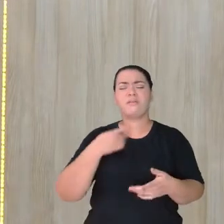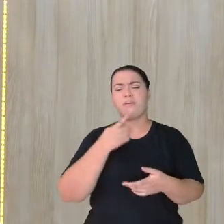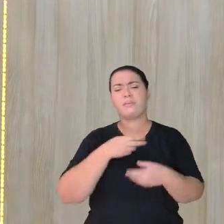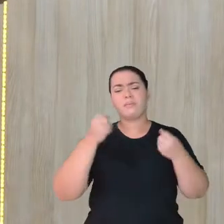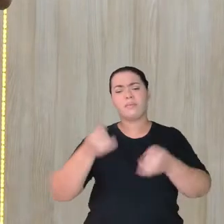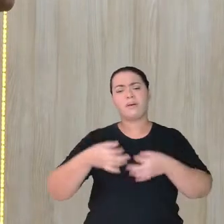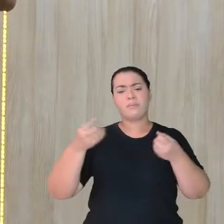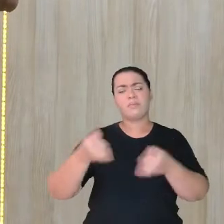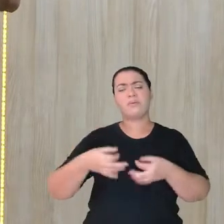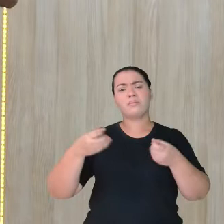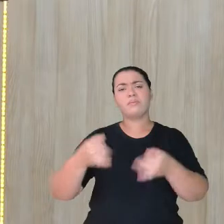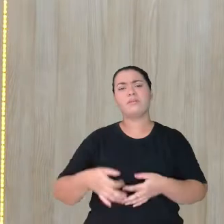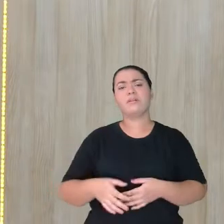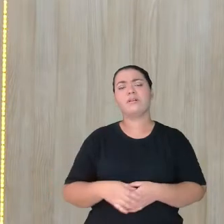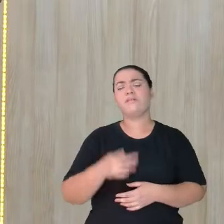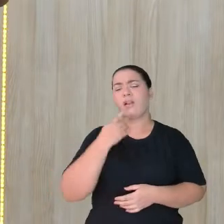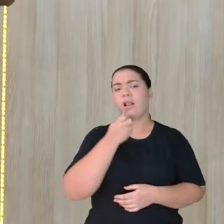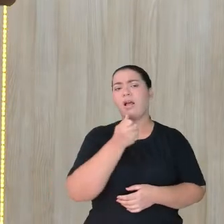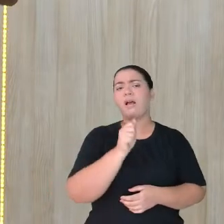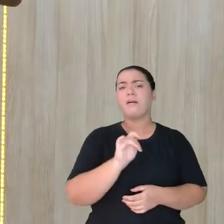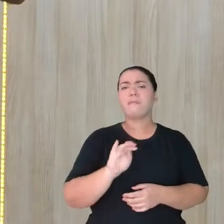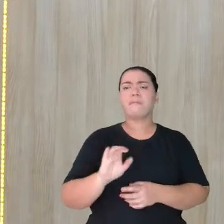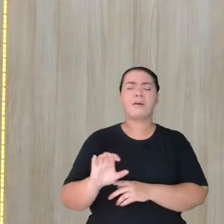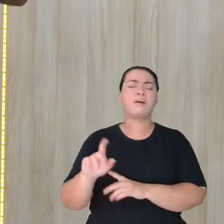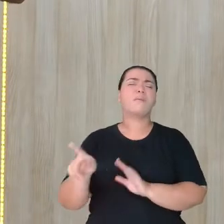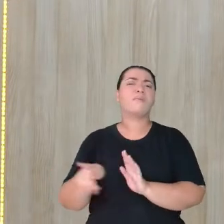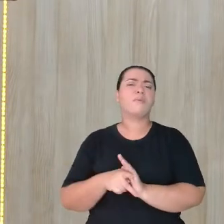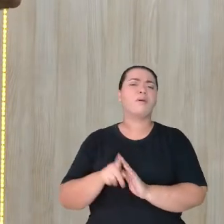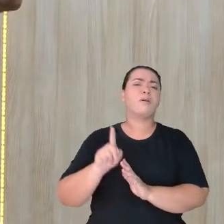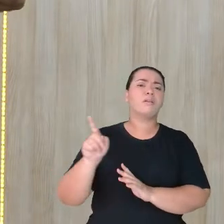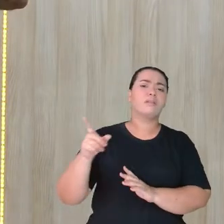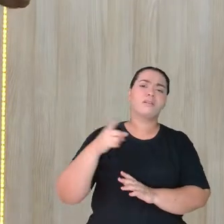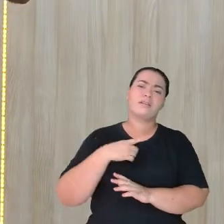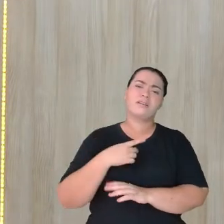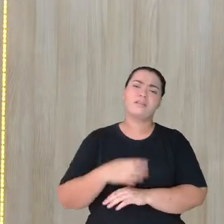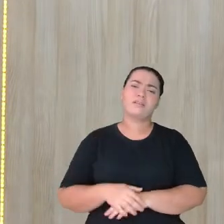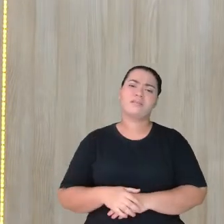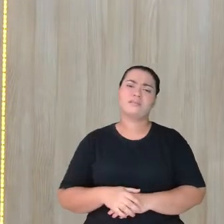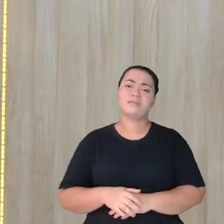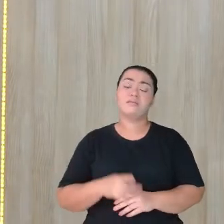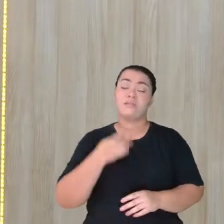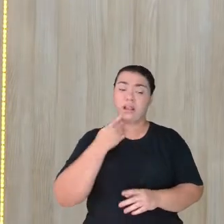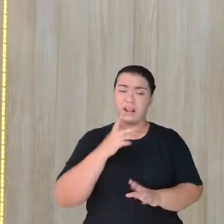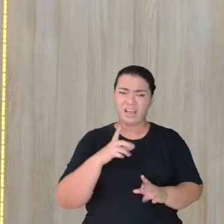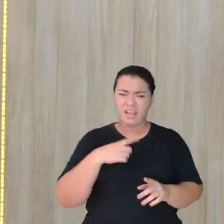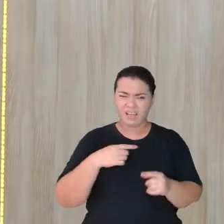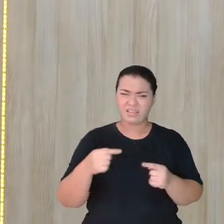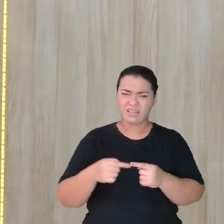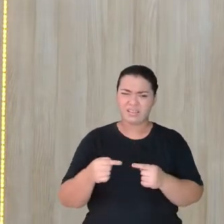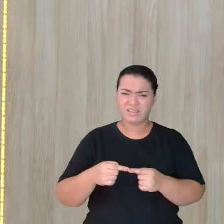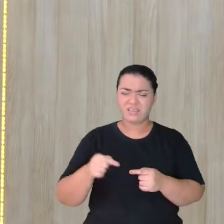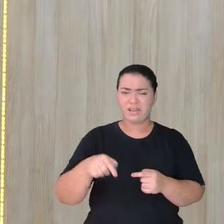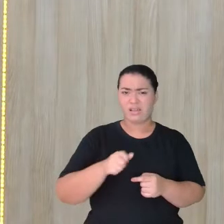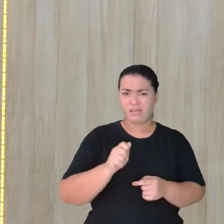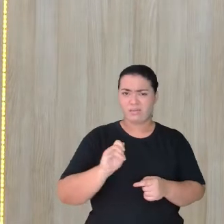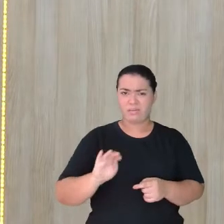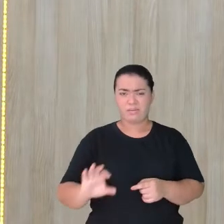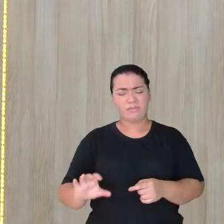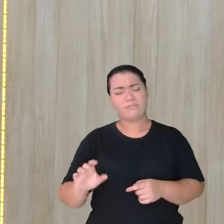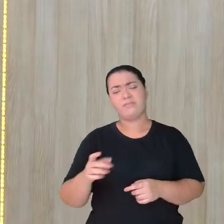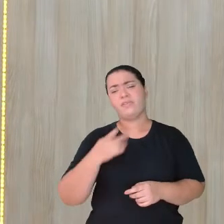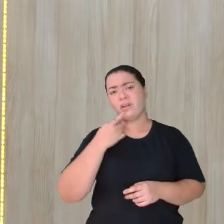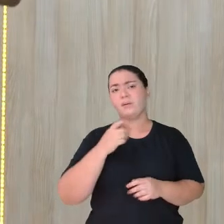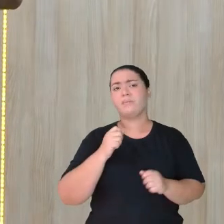só sobre o alfabeto, né? O mandarim tem um alfabeto, ela disse, a gente pode trabalhar aqui, mas